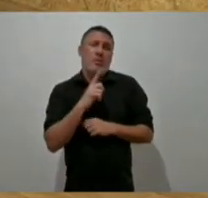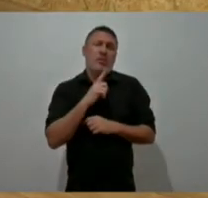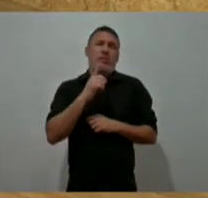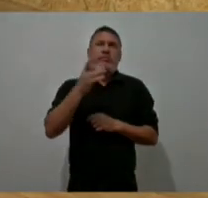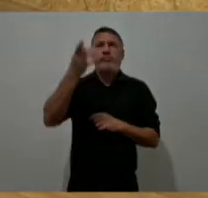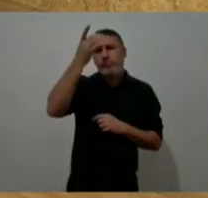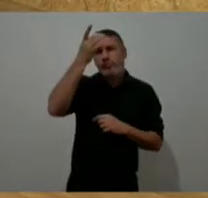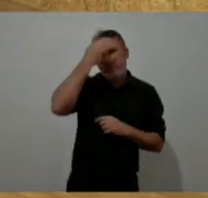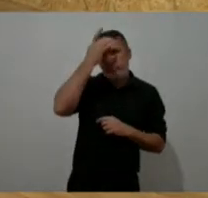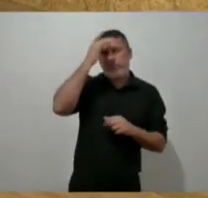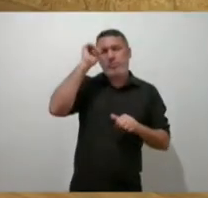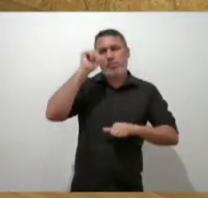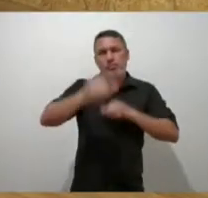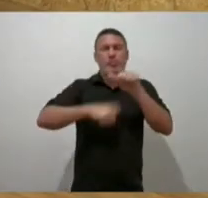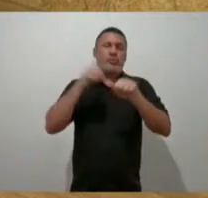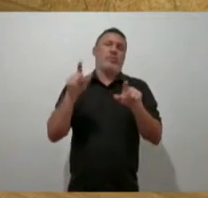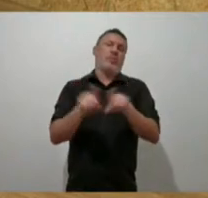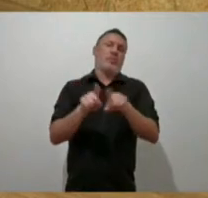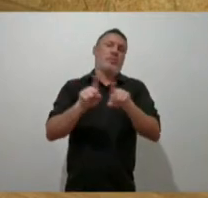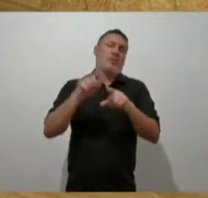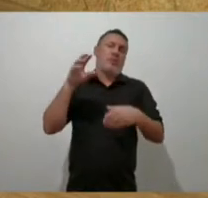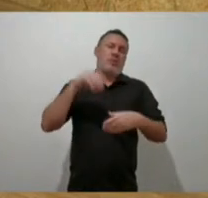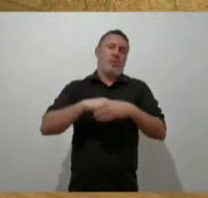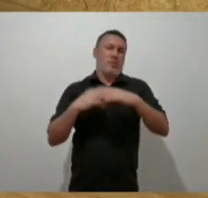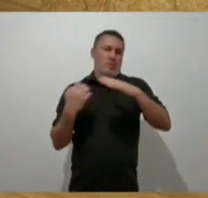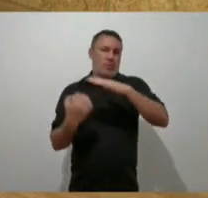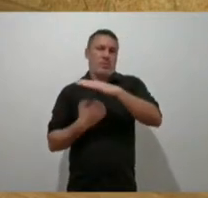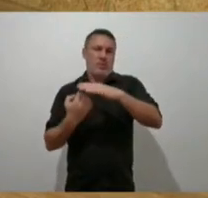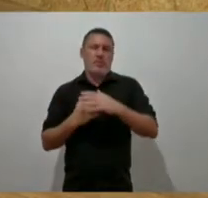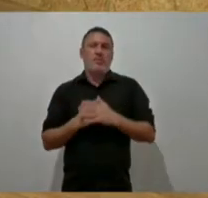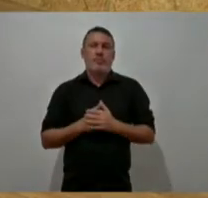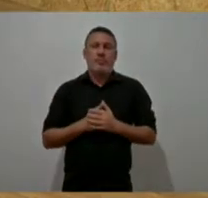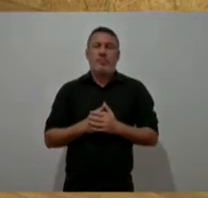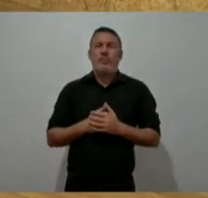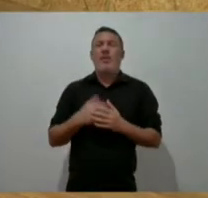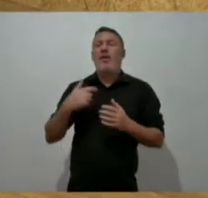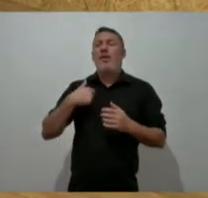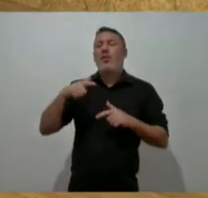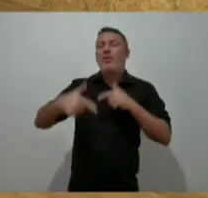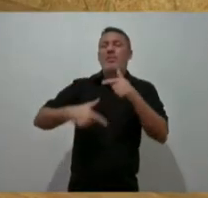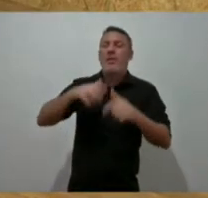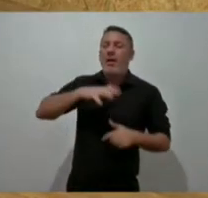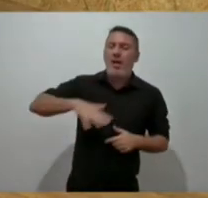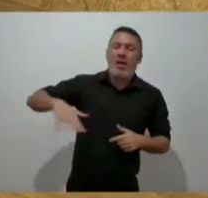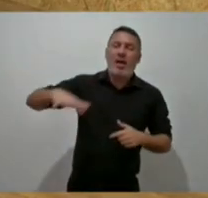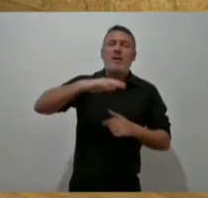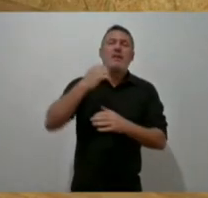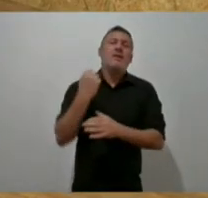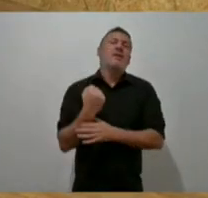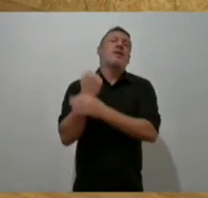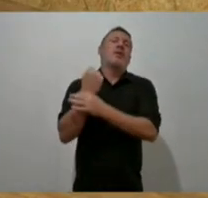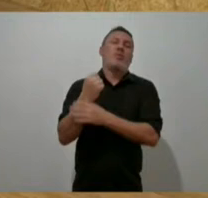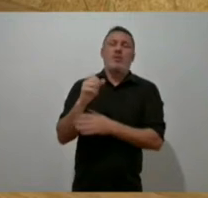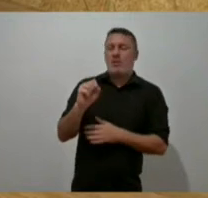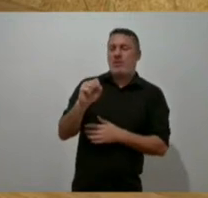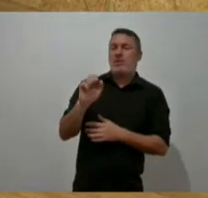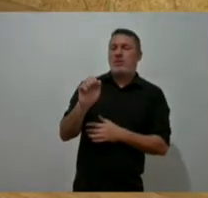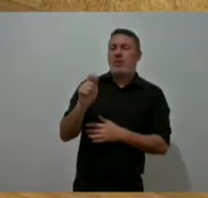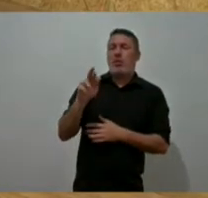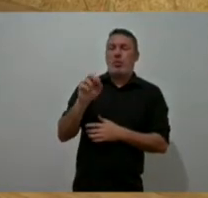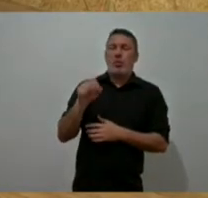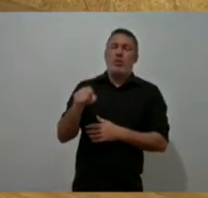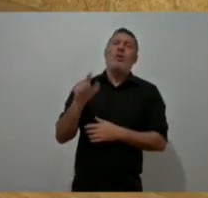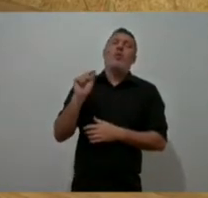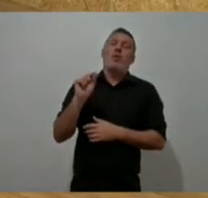nossa organização. O seguro, ele sempre foi um serviço de proteção financeira